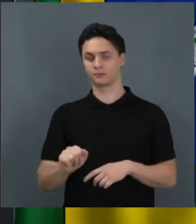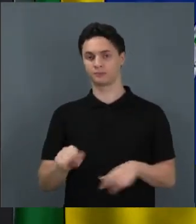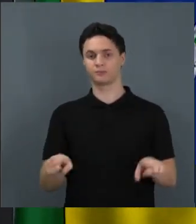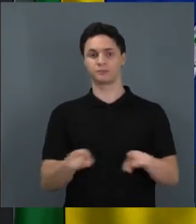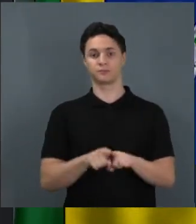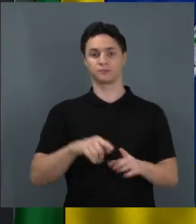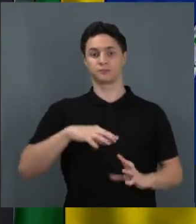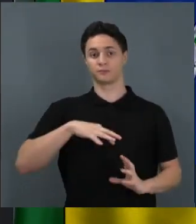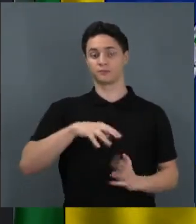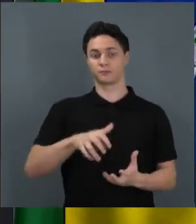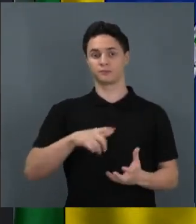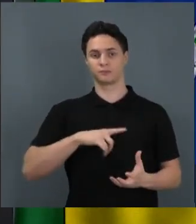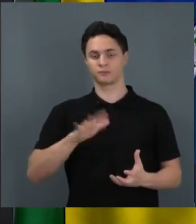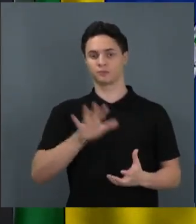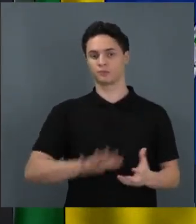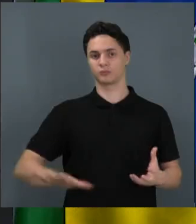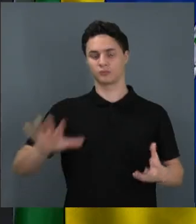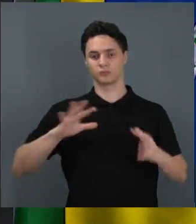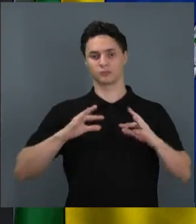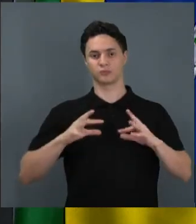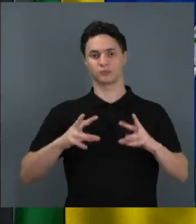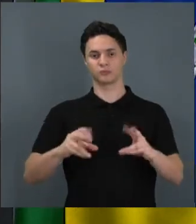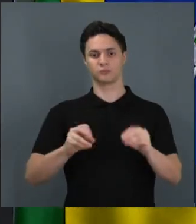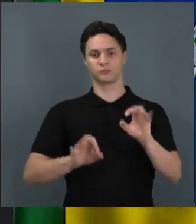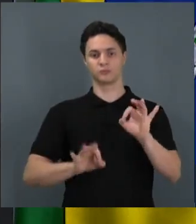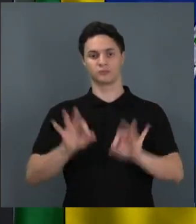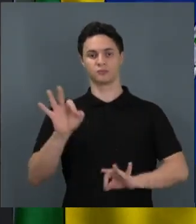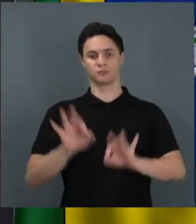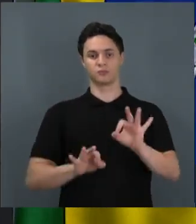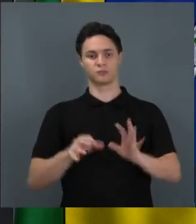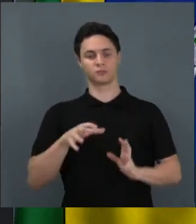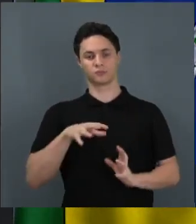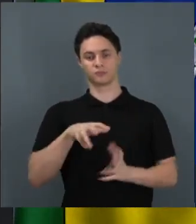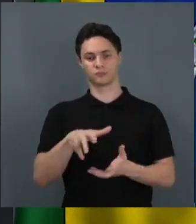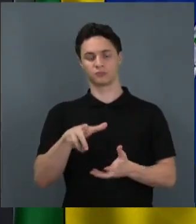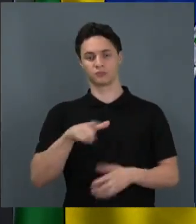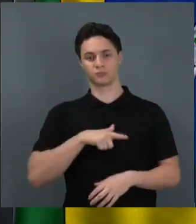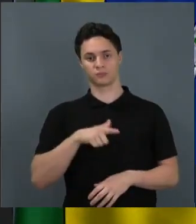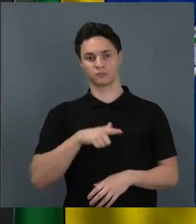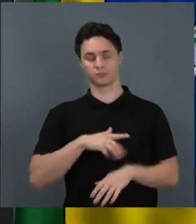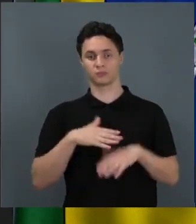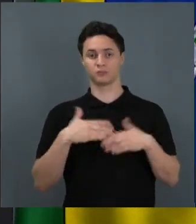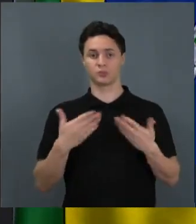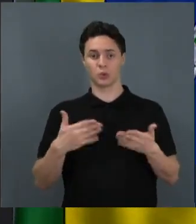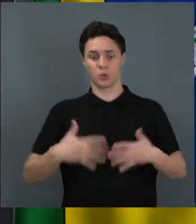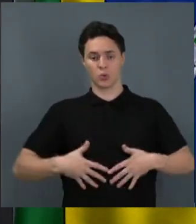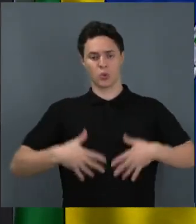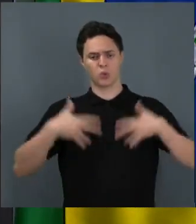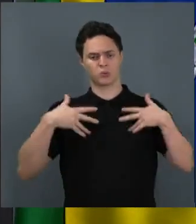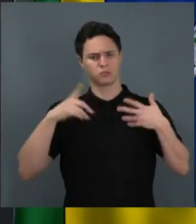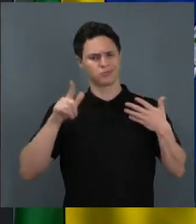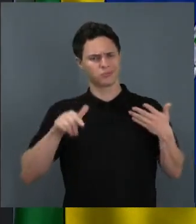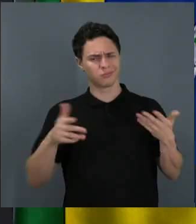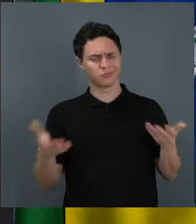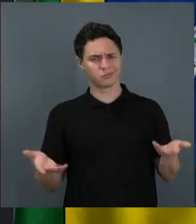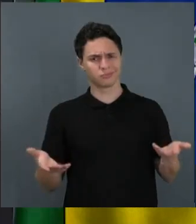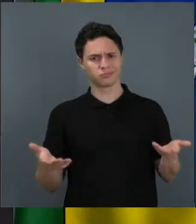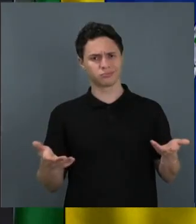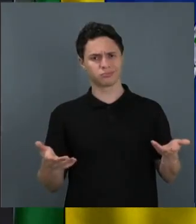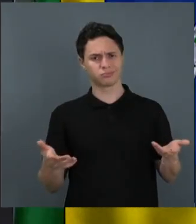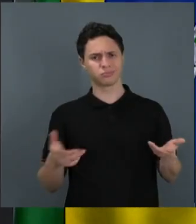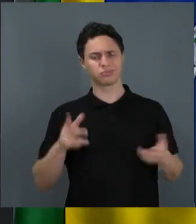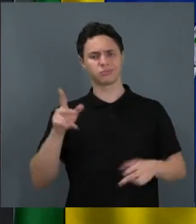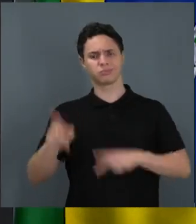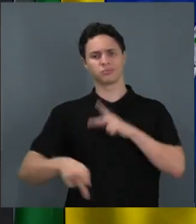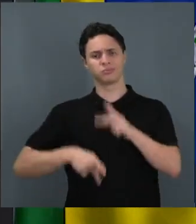do mundo, de todas as nações organizadas que o mundo tem. Isso é motivo de orgulho, senhores senadores? População